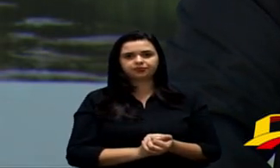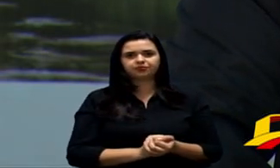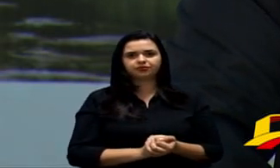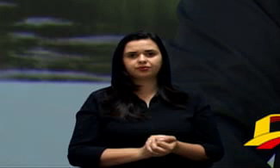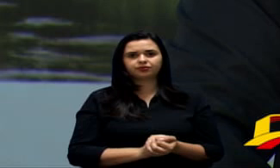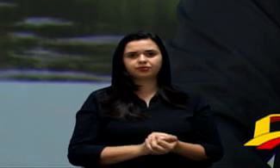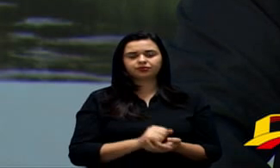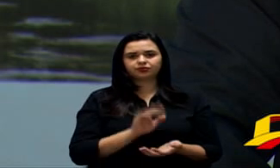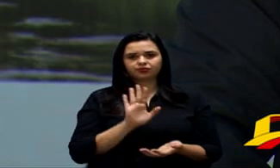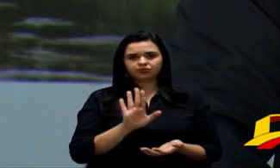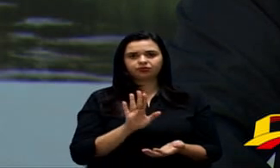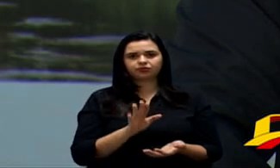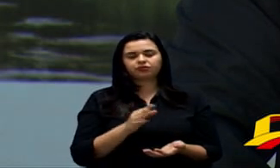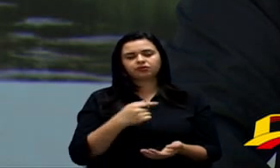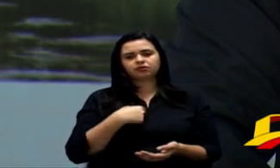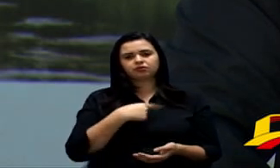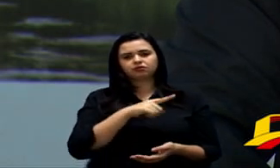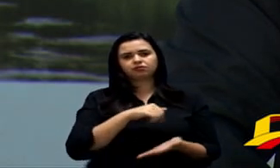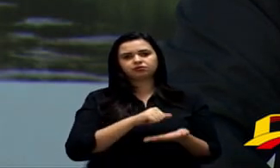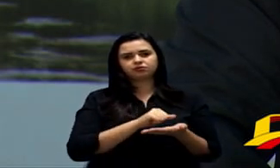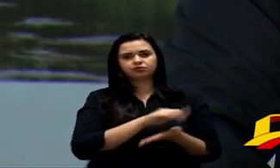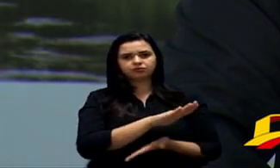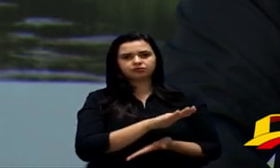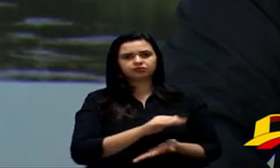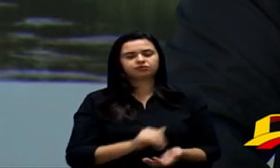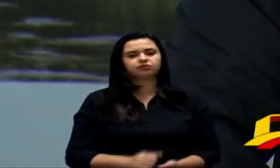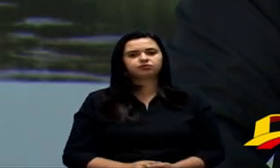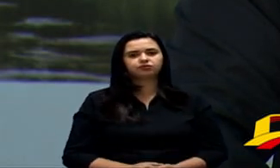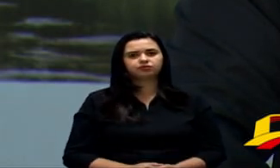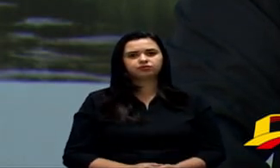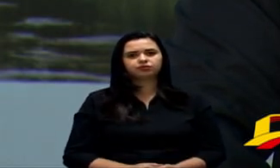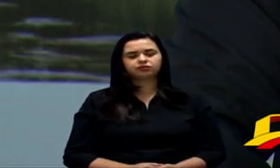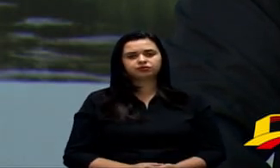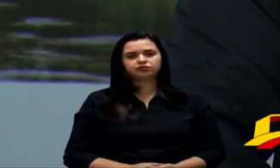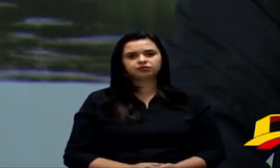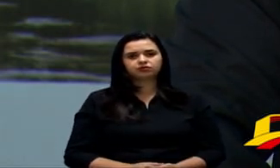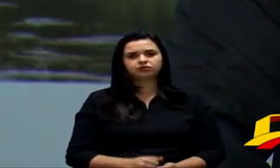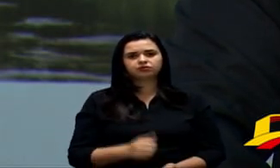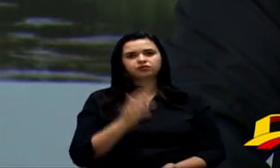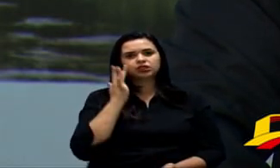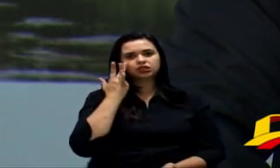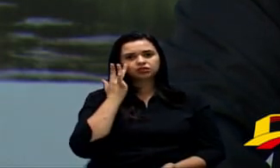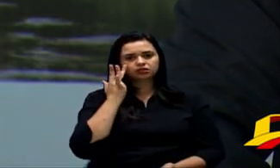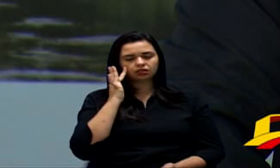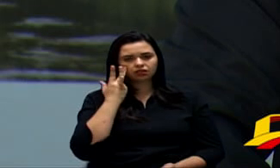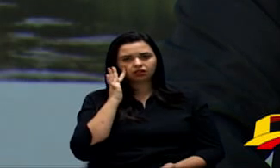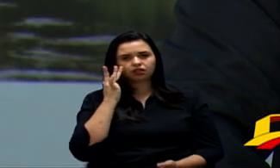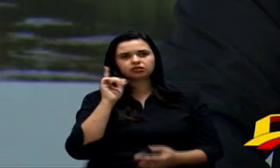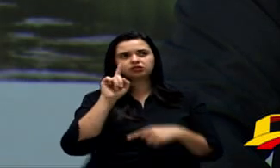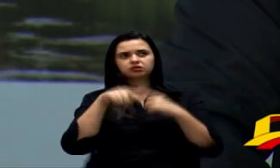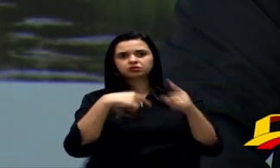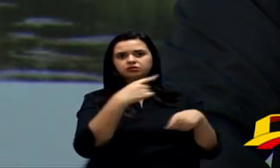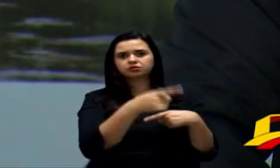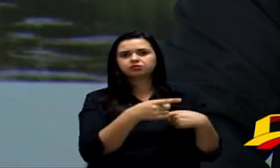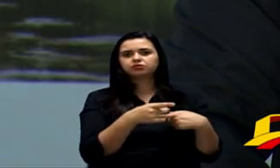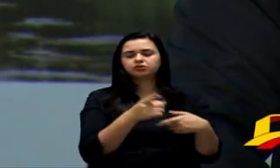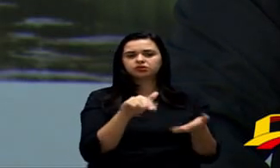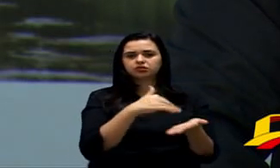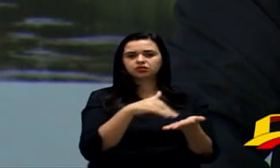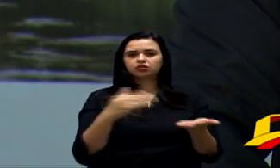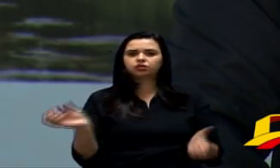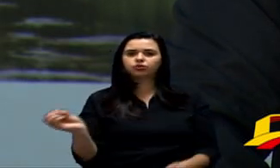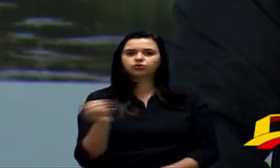ter pedido exoneração. Nos próximos dias, acreditamos que deve ter um novo secretário. Mas o mais